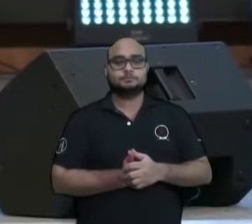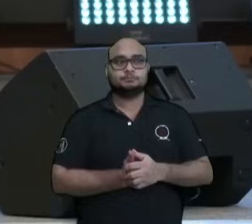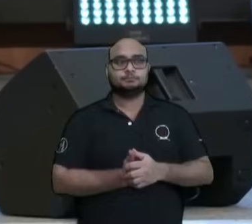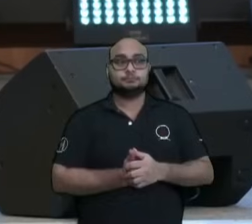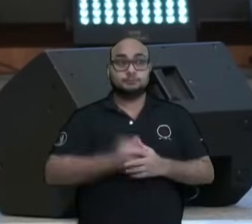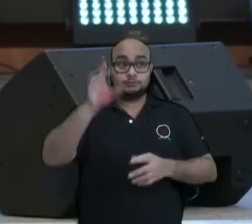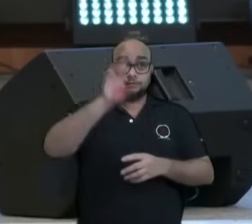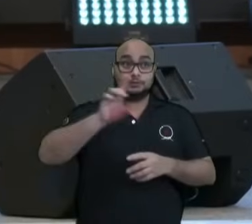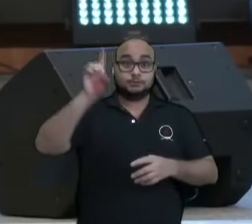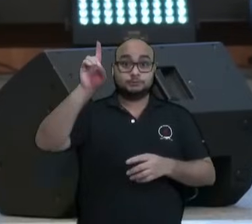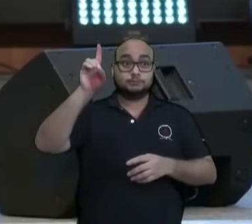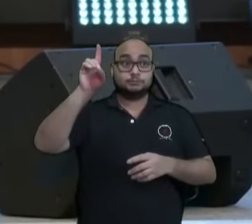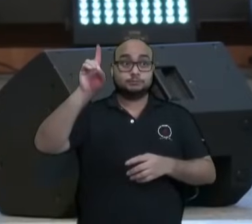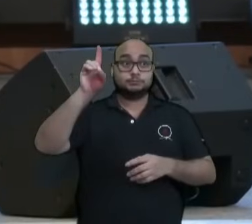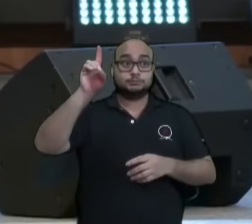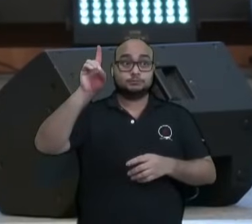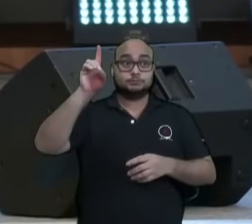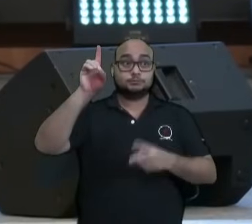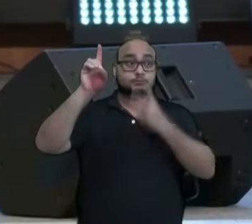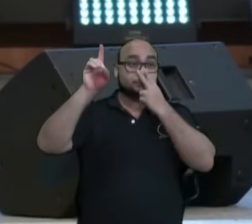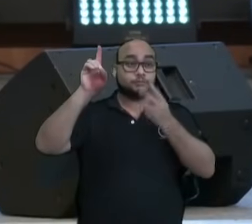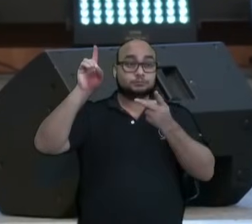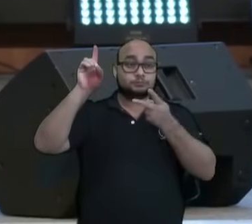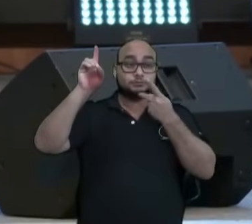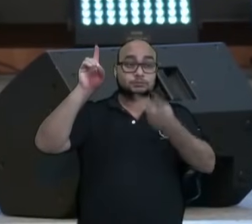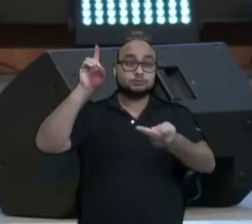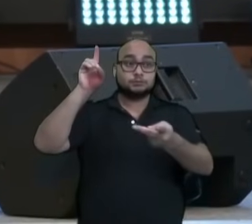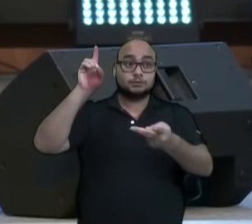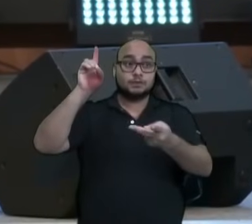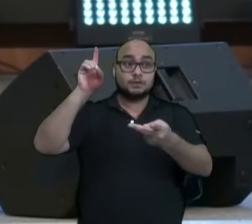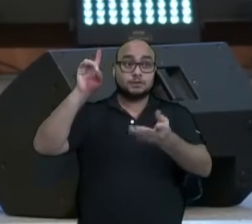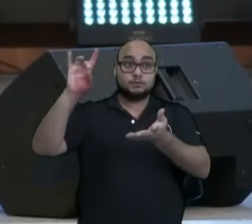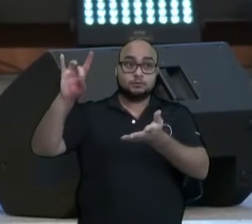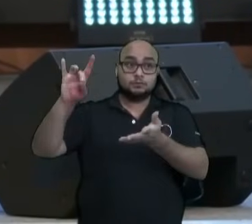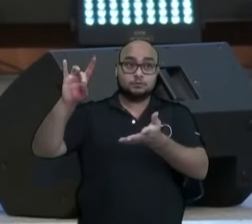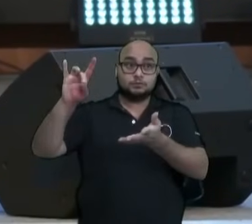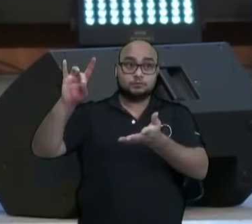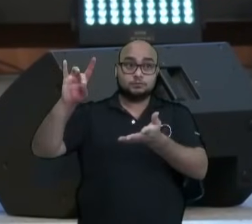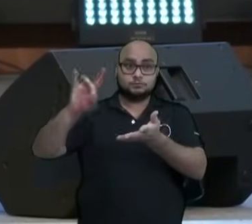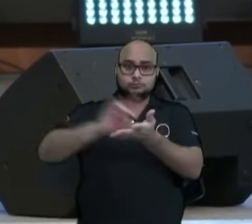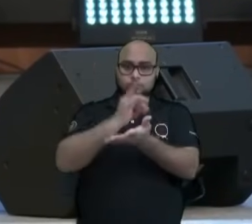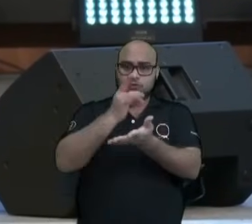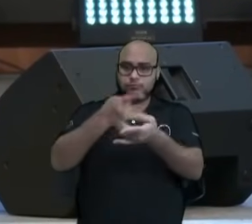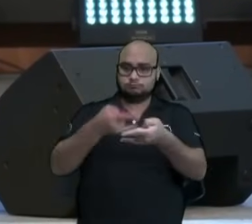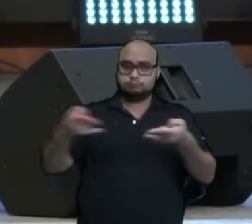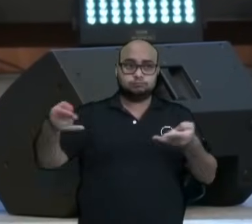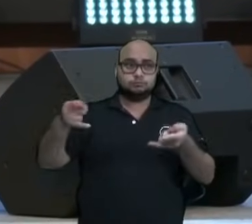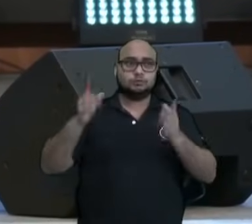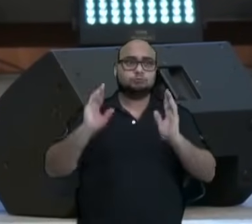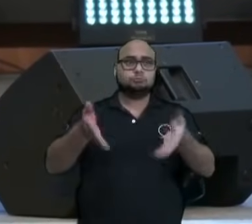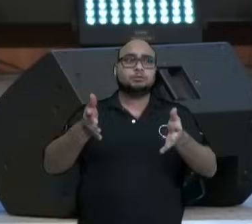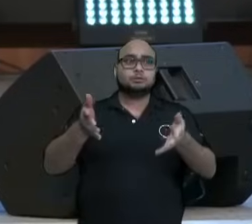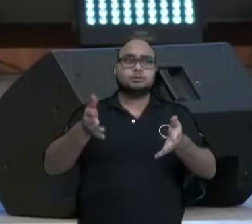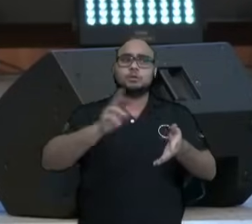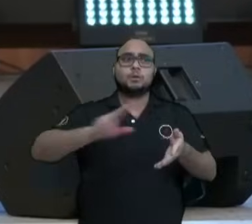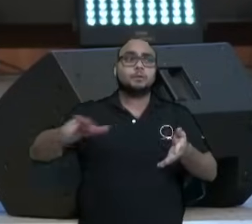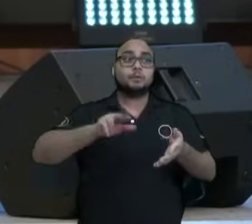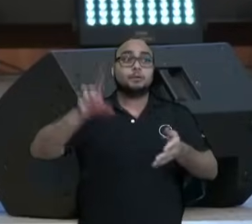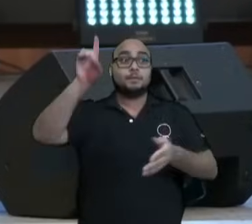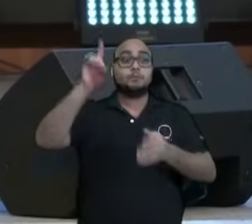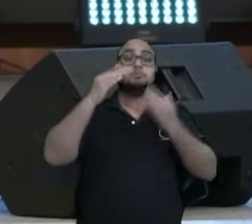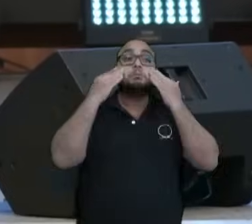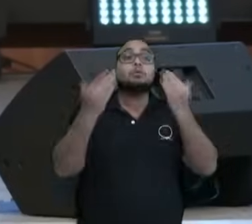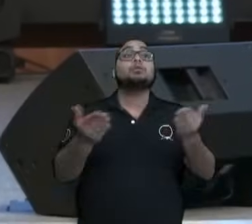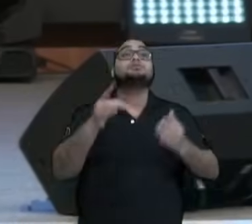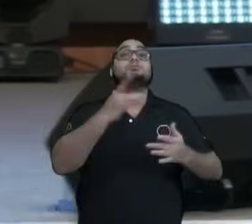embaixo aprovando conduta a manifestação do poder de Deus é para mostrar grandeza Misericórdia amor poder bondade de Deus para com a